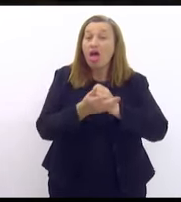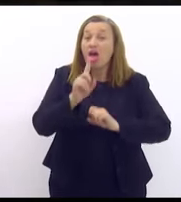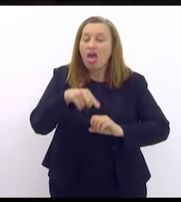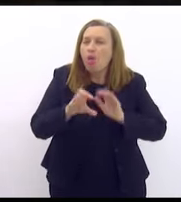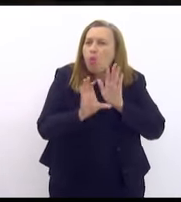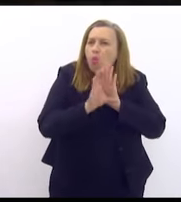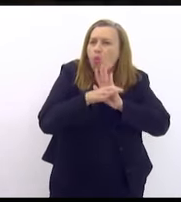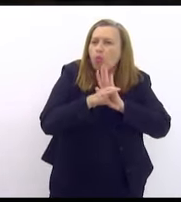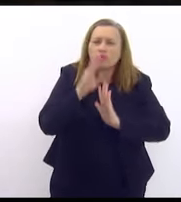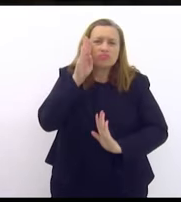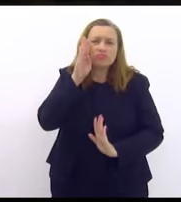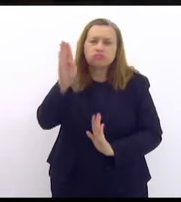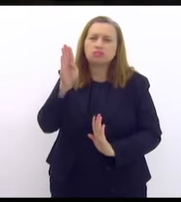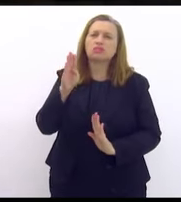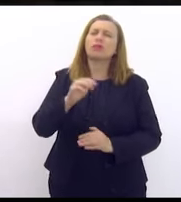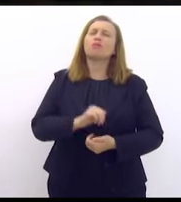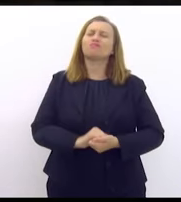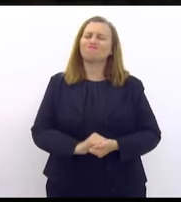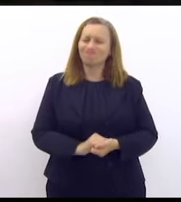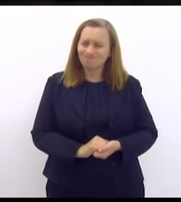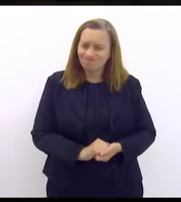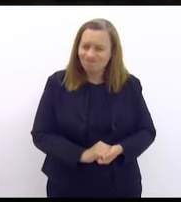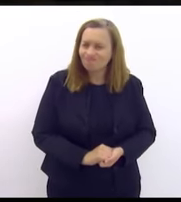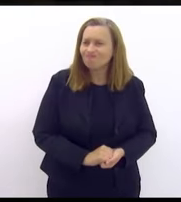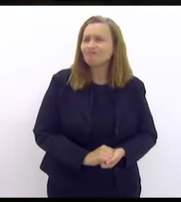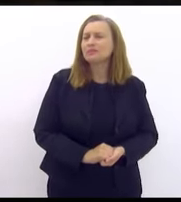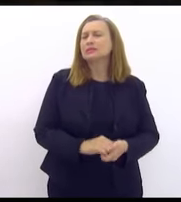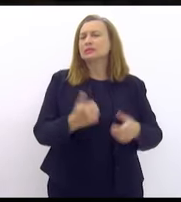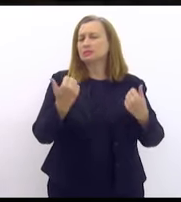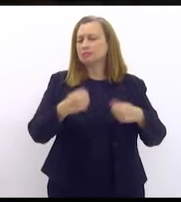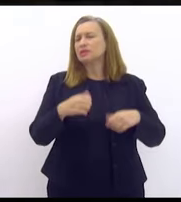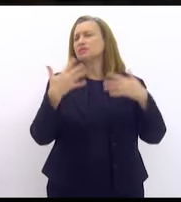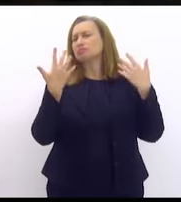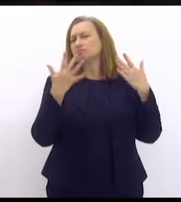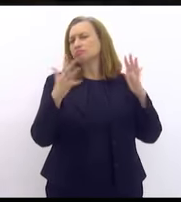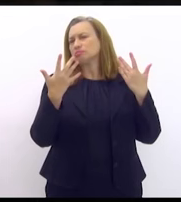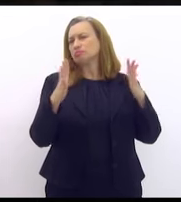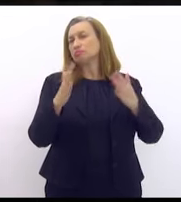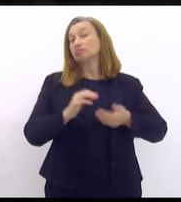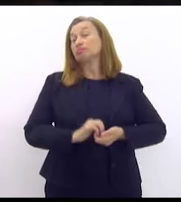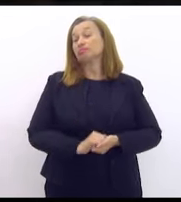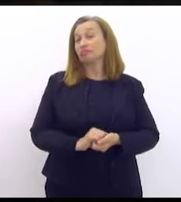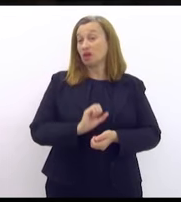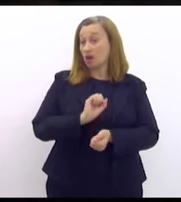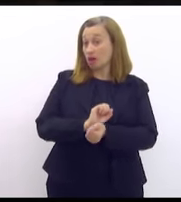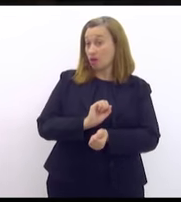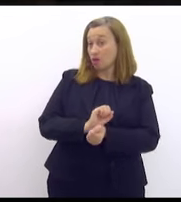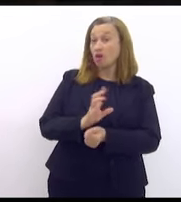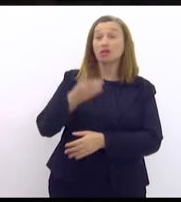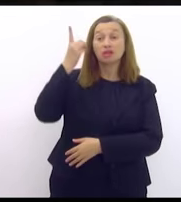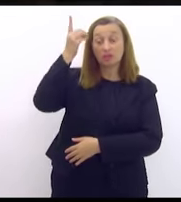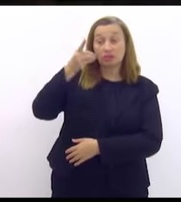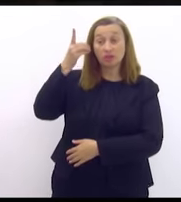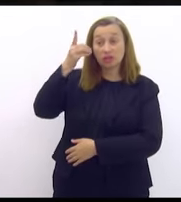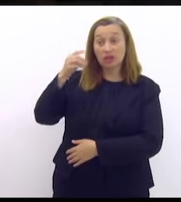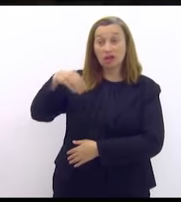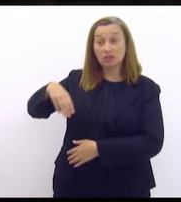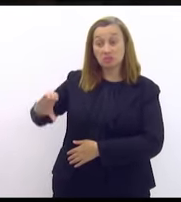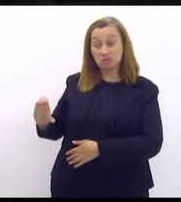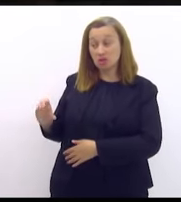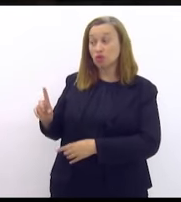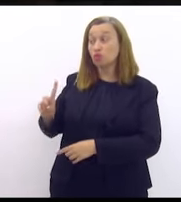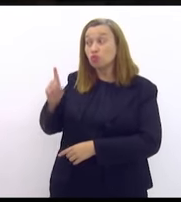conceito fundamental que tem que ser elogiado. Espero até que o deputado Carlos Mink um dia